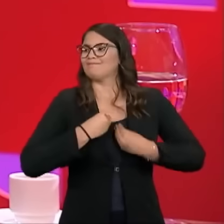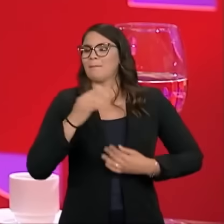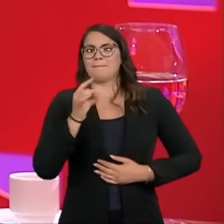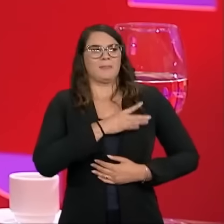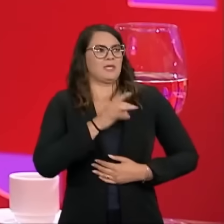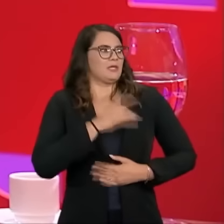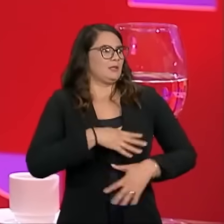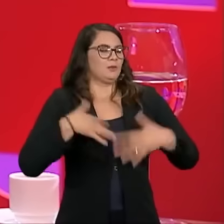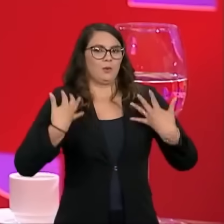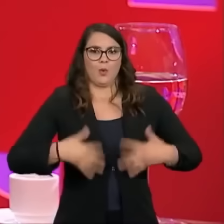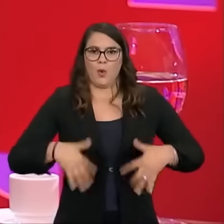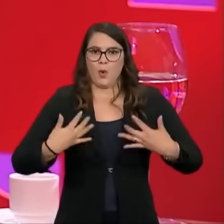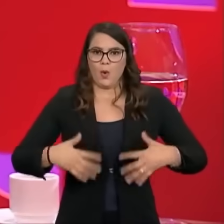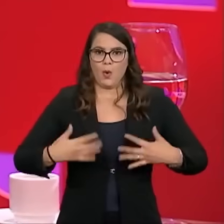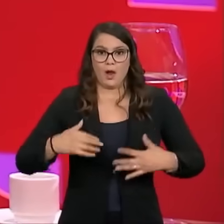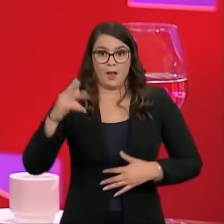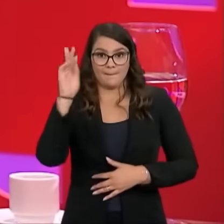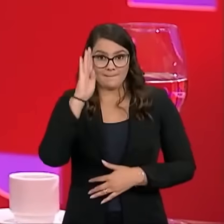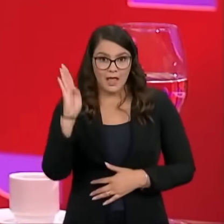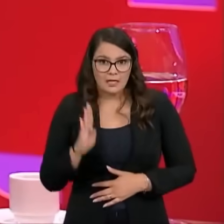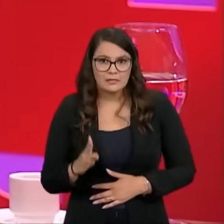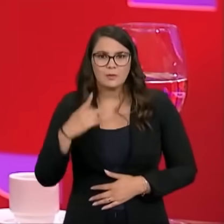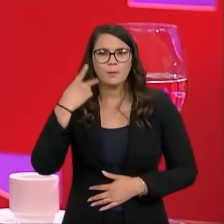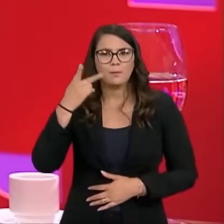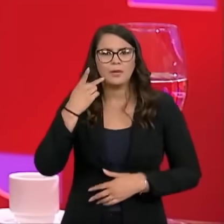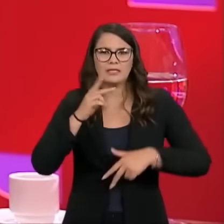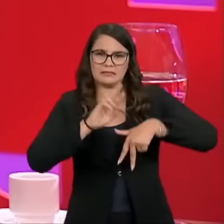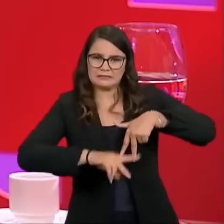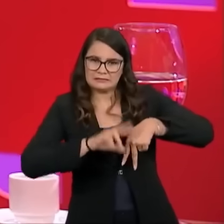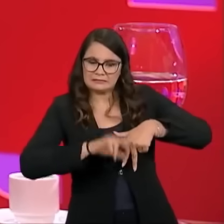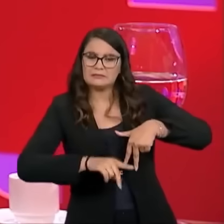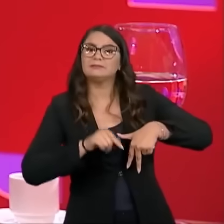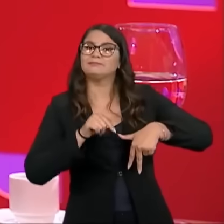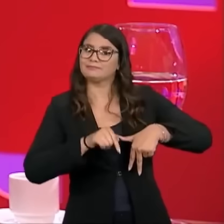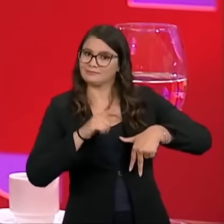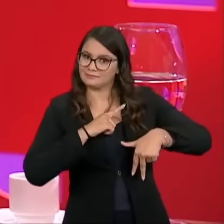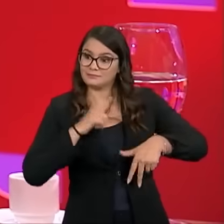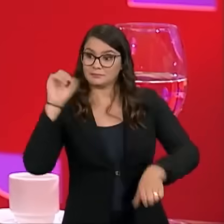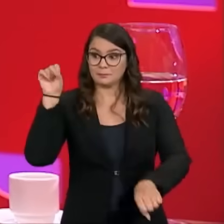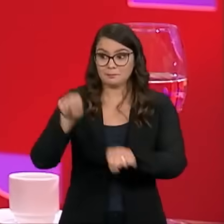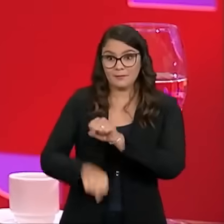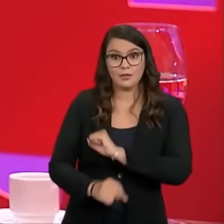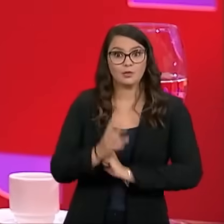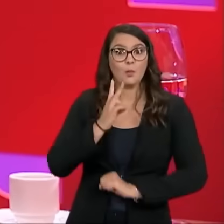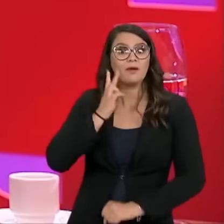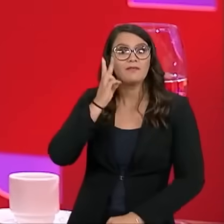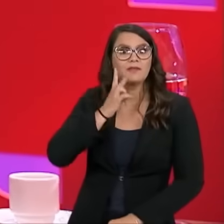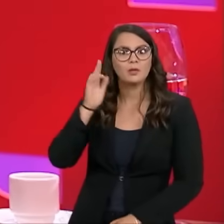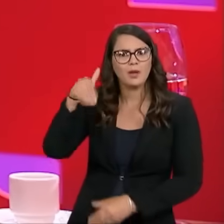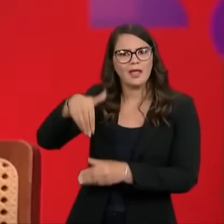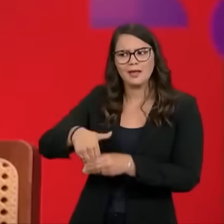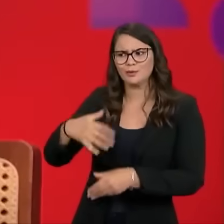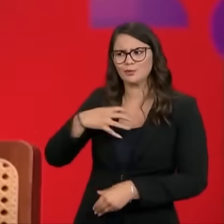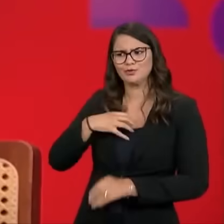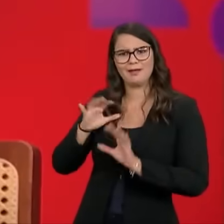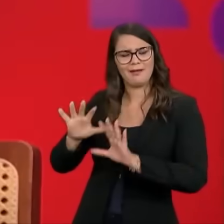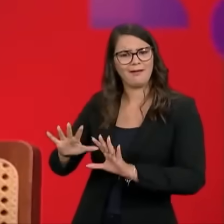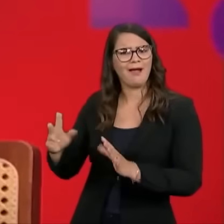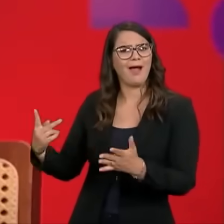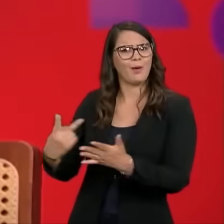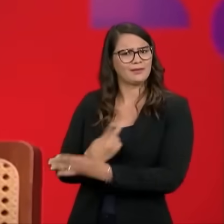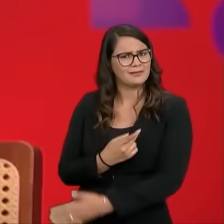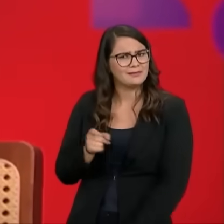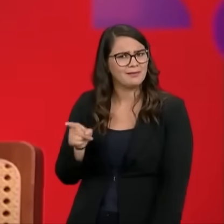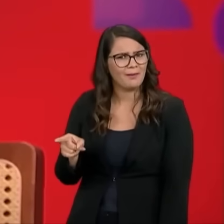gera mais pânico num Brasil que tem uma violência política de gênero como a nossa no Brasil que executou uma vereadora Eleita da forma como foi executada e seus